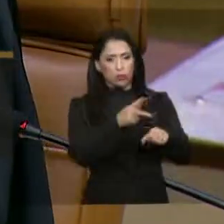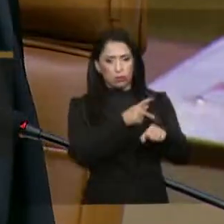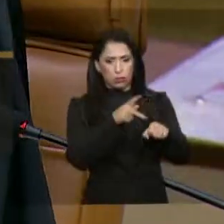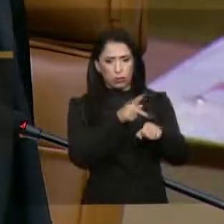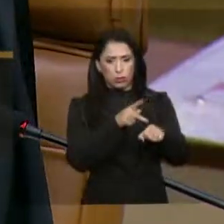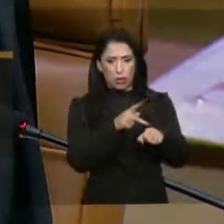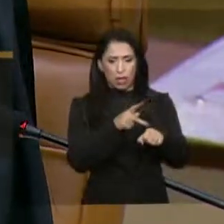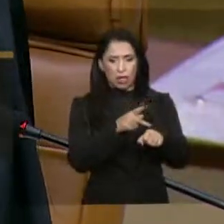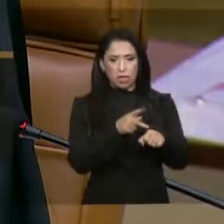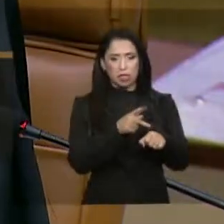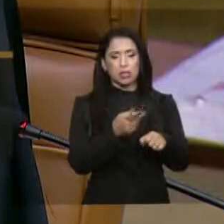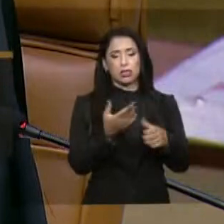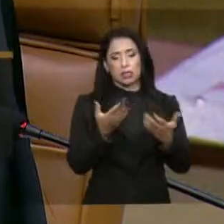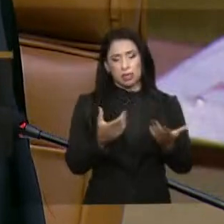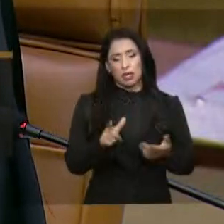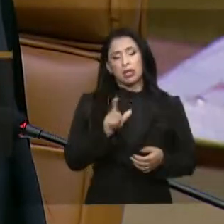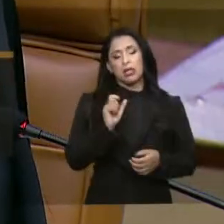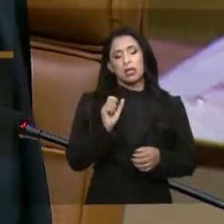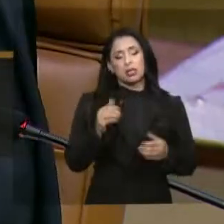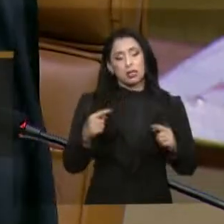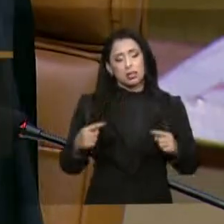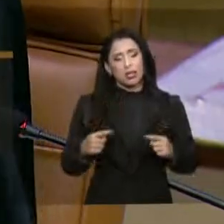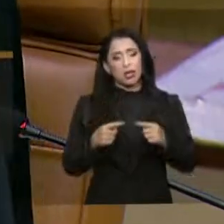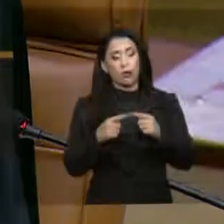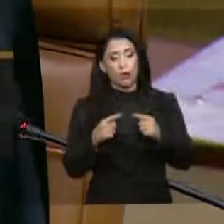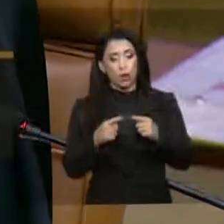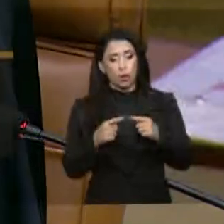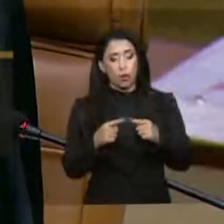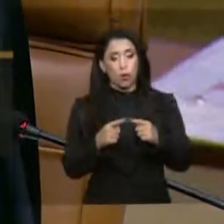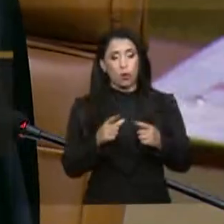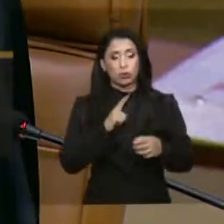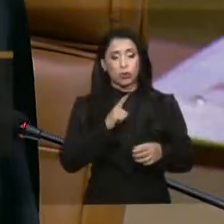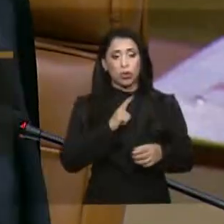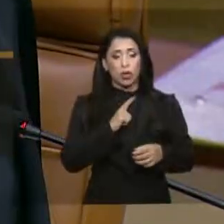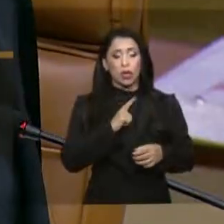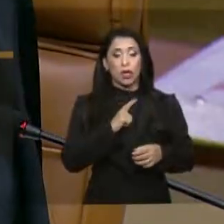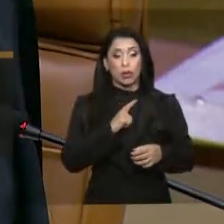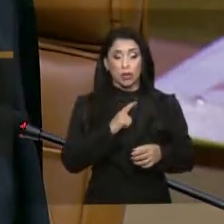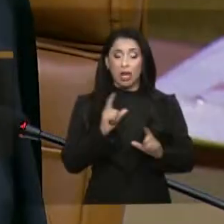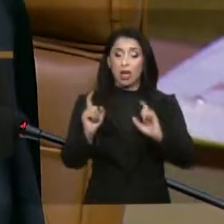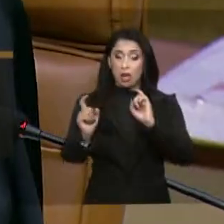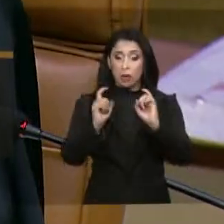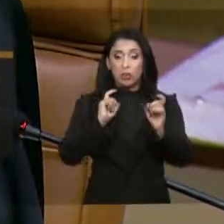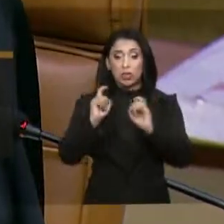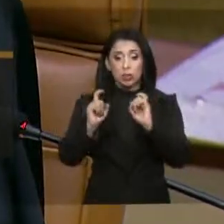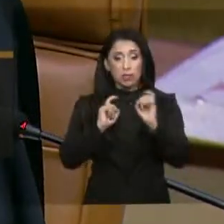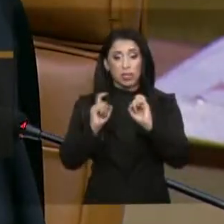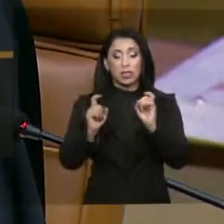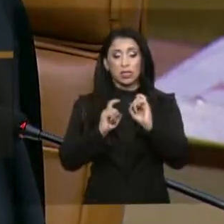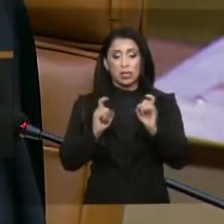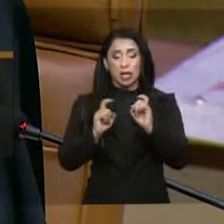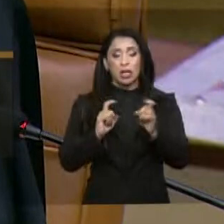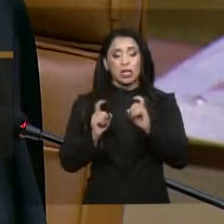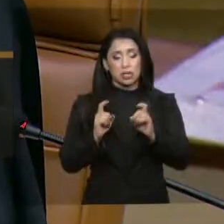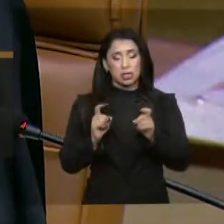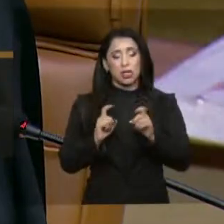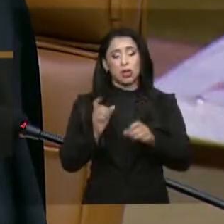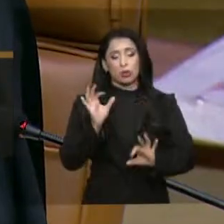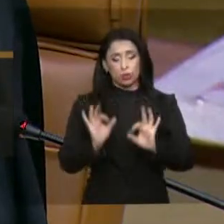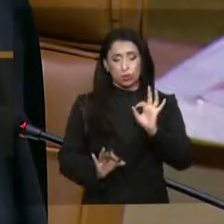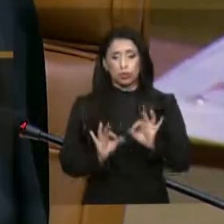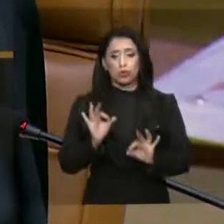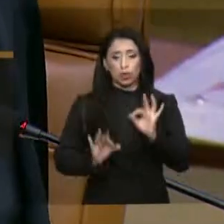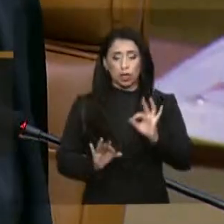o Instituto da Extradição, o Instituto é um ato administrativo diplomático e jurídico,